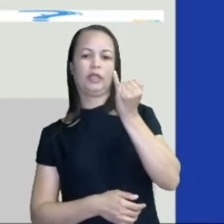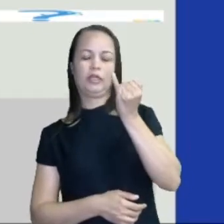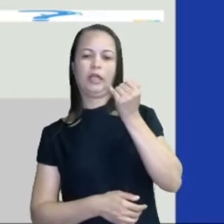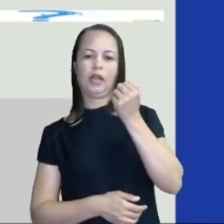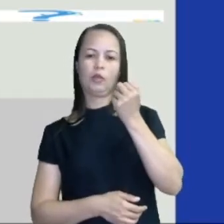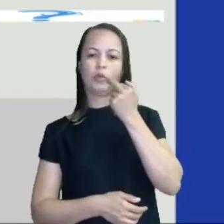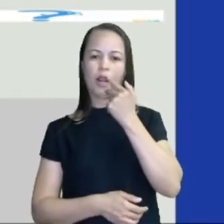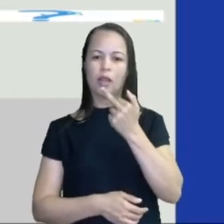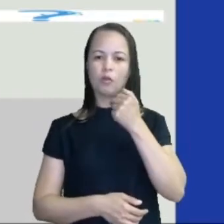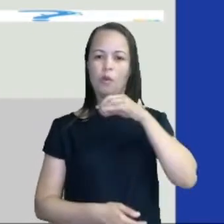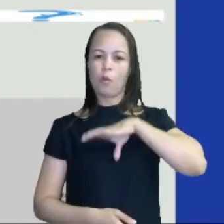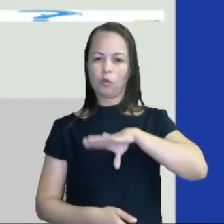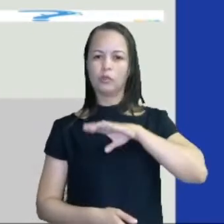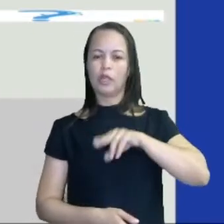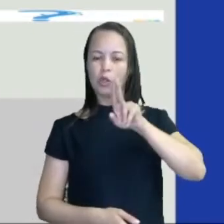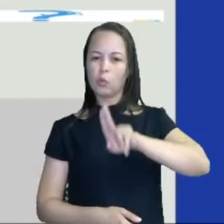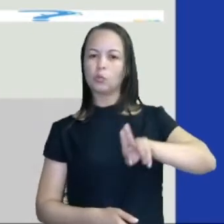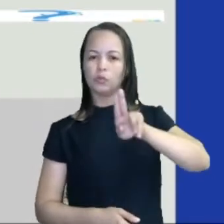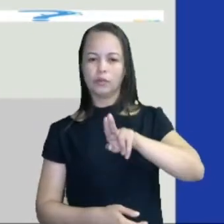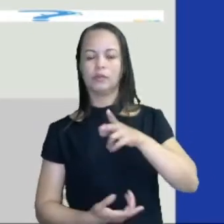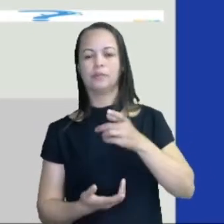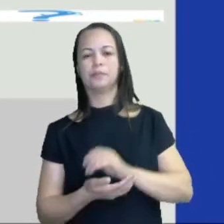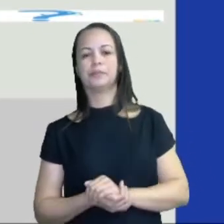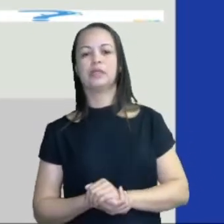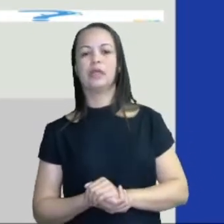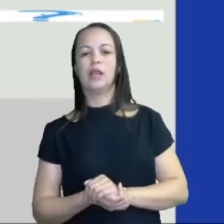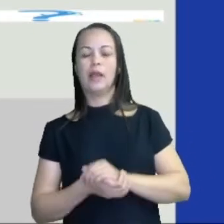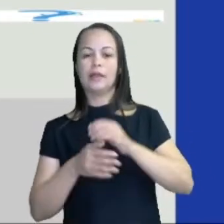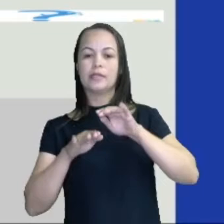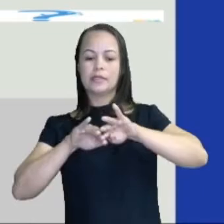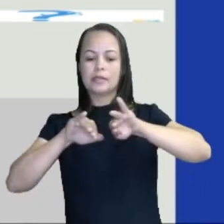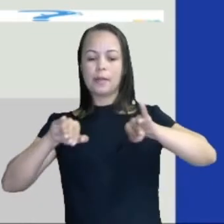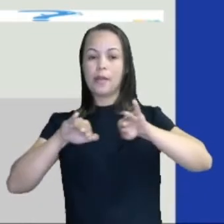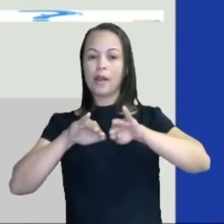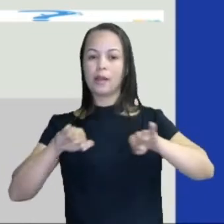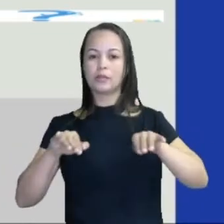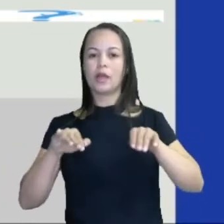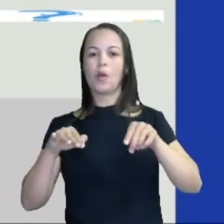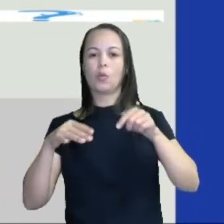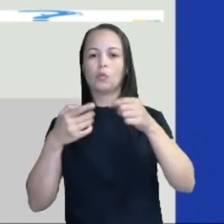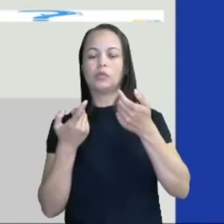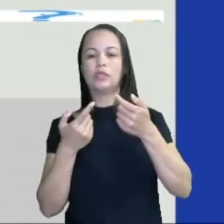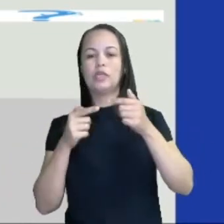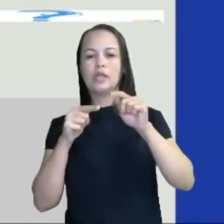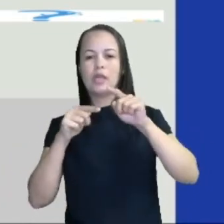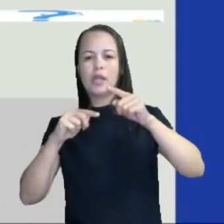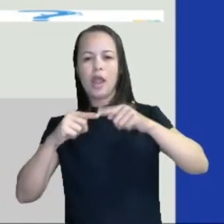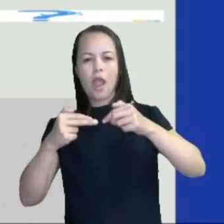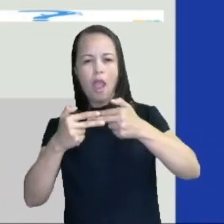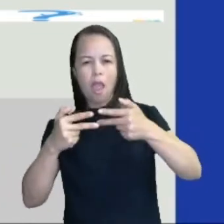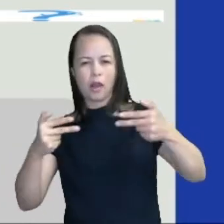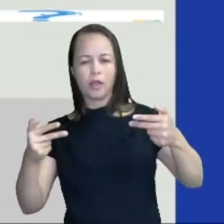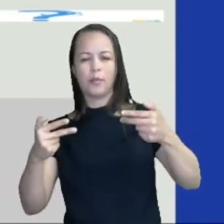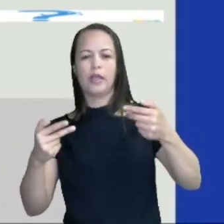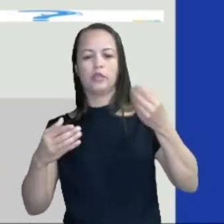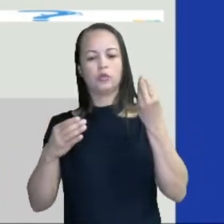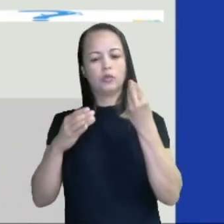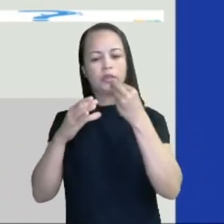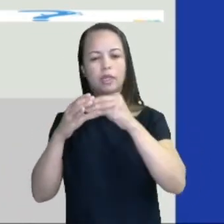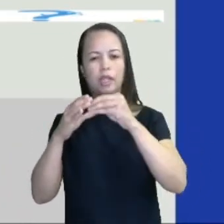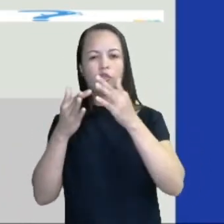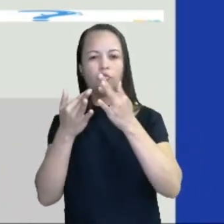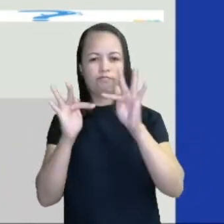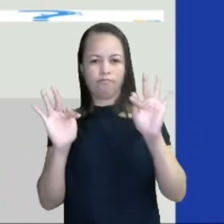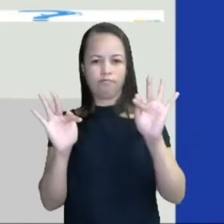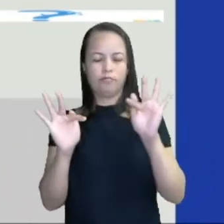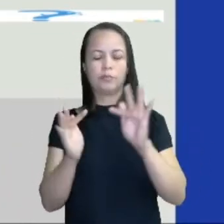utilizada para a separação de elementos dentro de uma mesma frase.